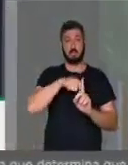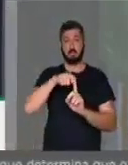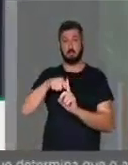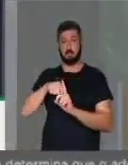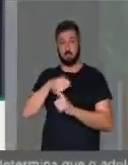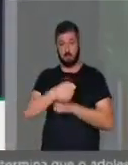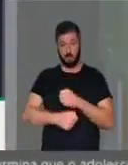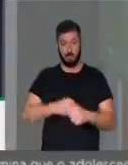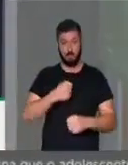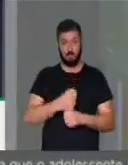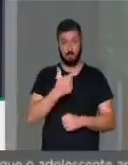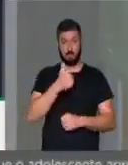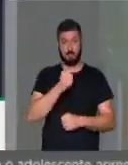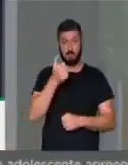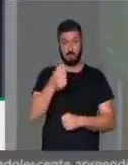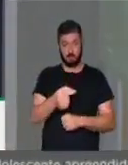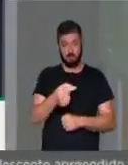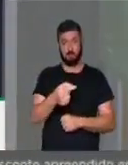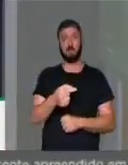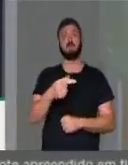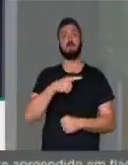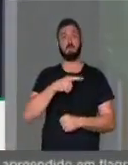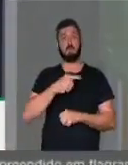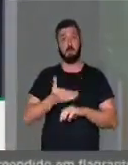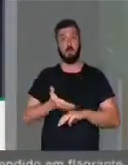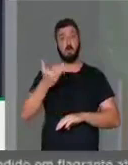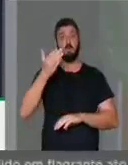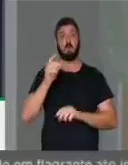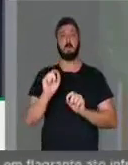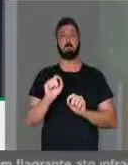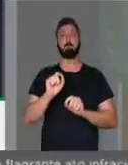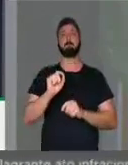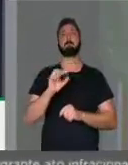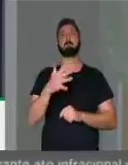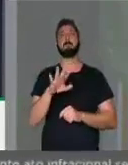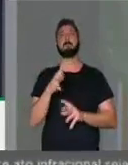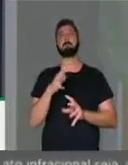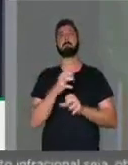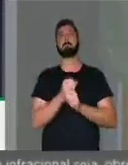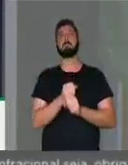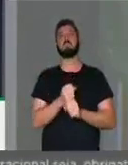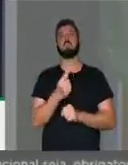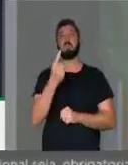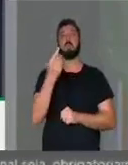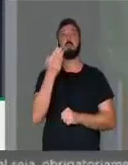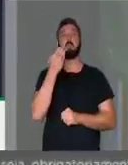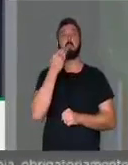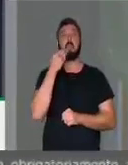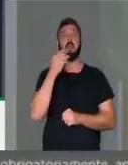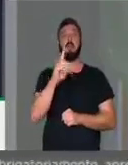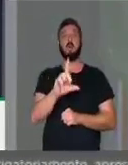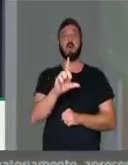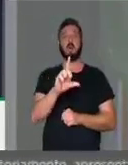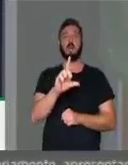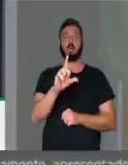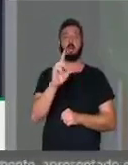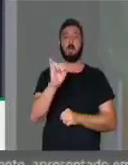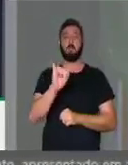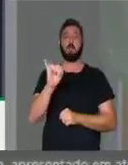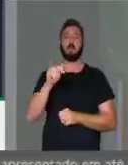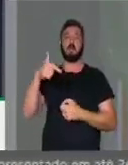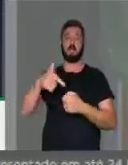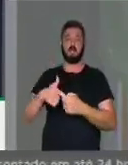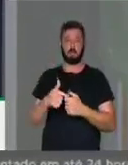do corrente ano de 17, houve um crescimento de cerca de 1 bilhão de litros na importação